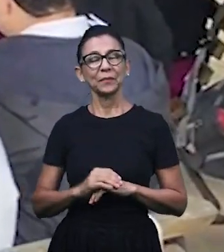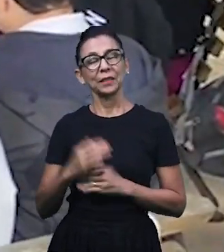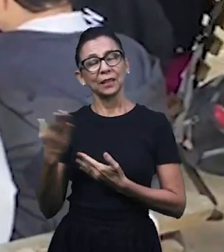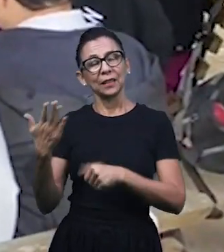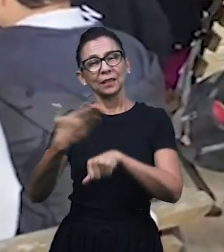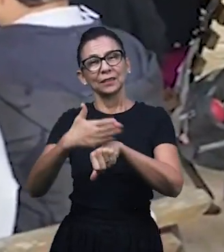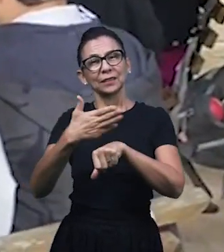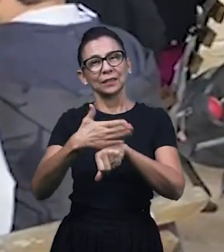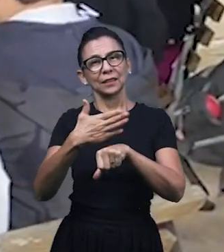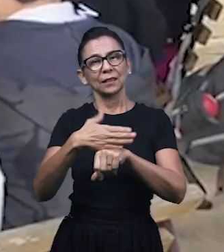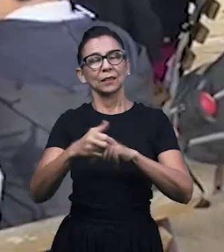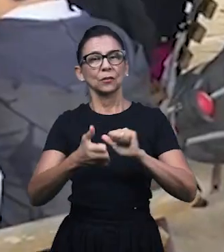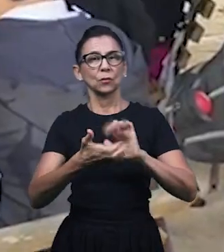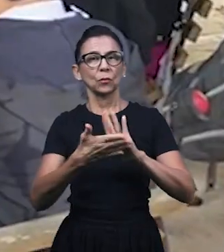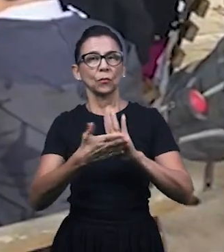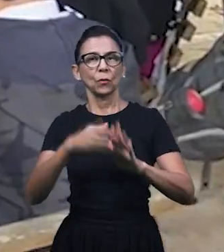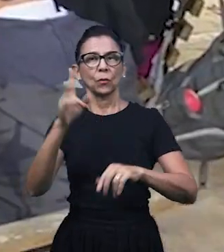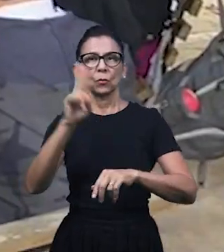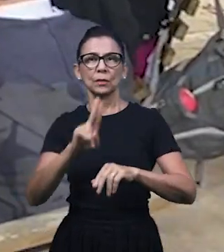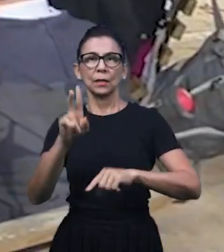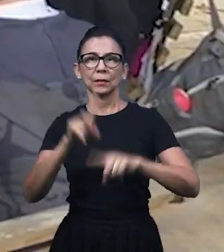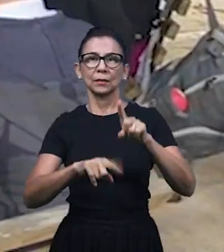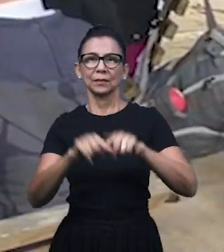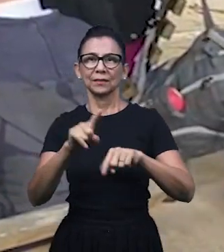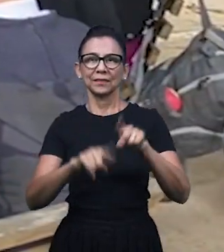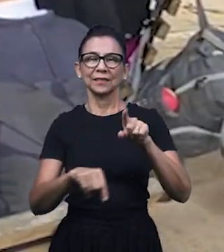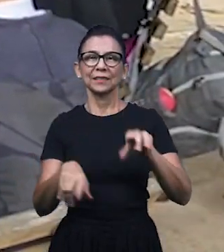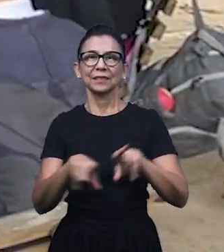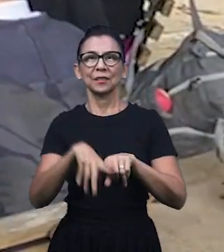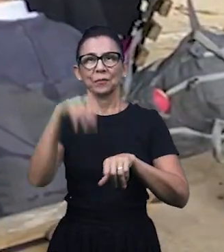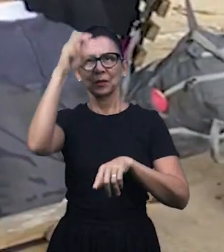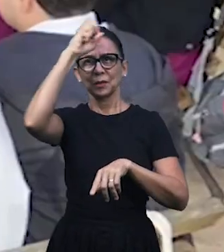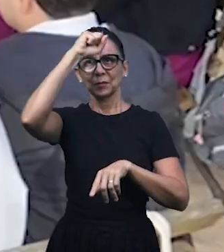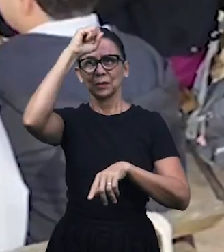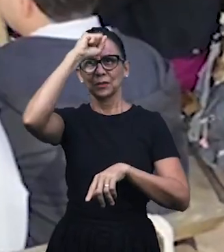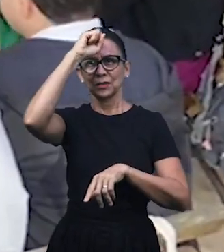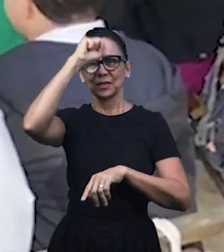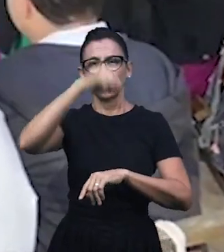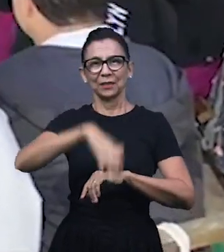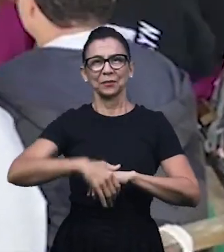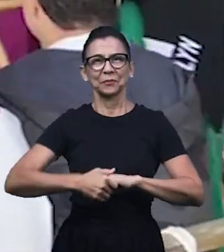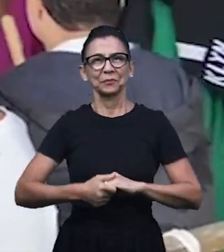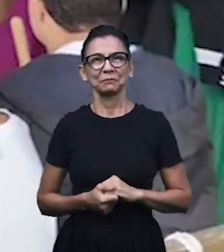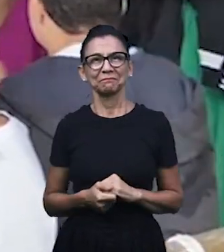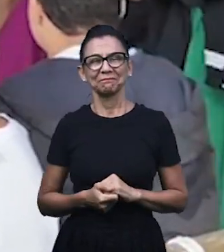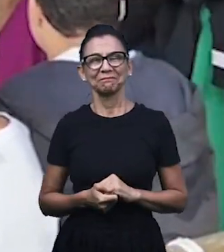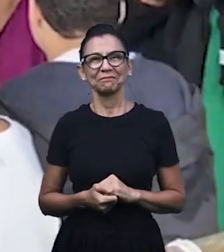seus instrumentos musicais e tiveram uma dinâmica de aprendizado bíblico.